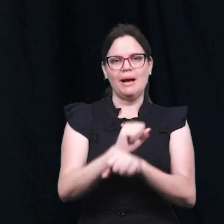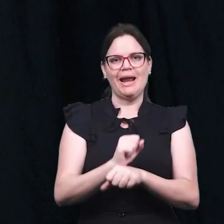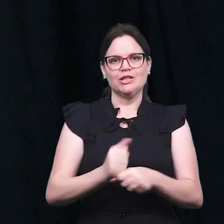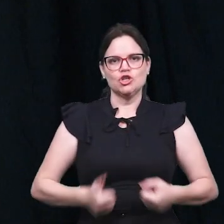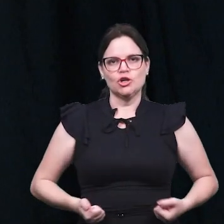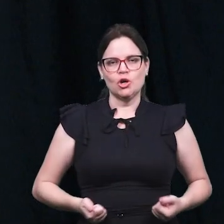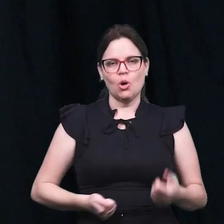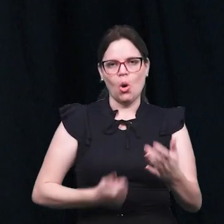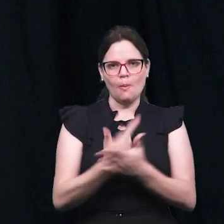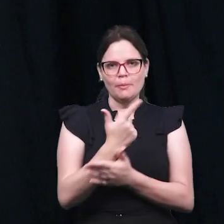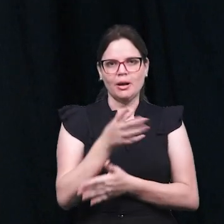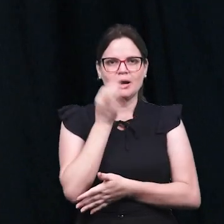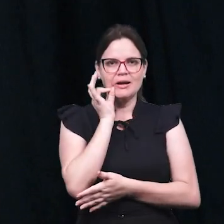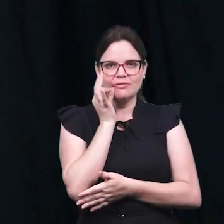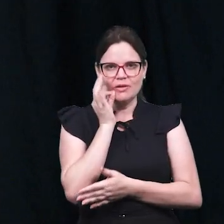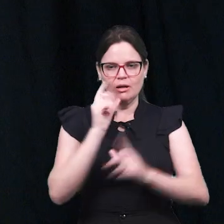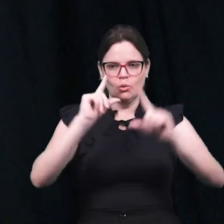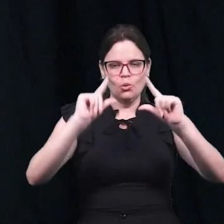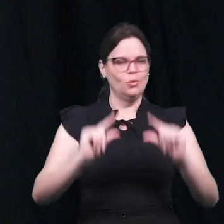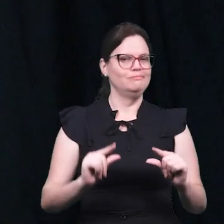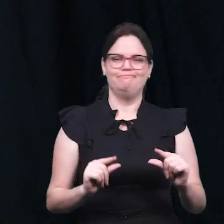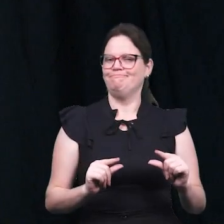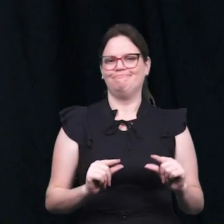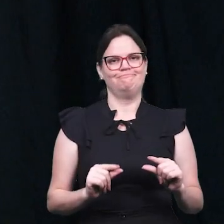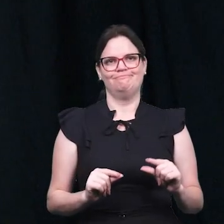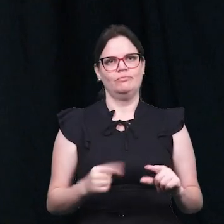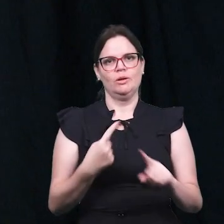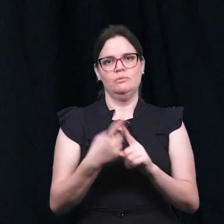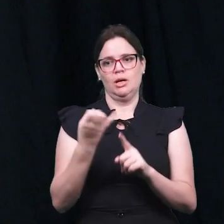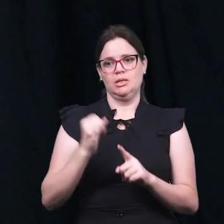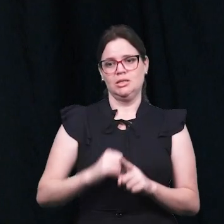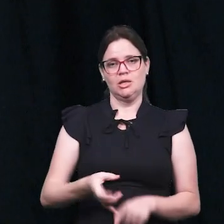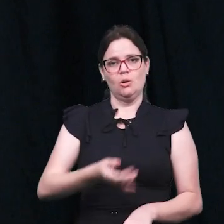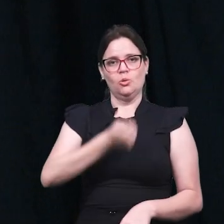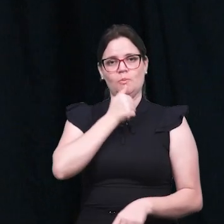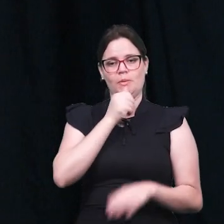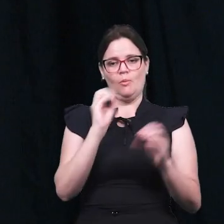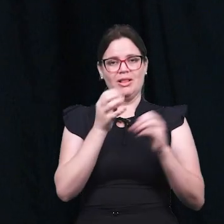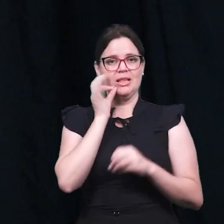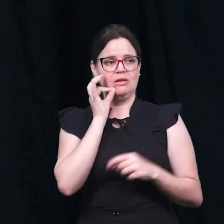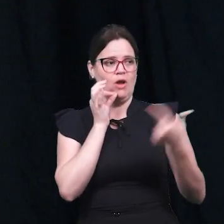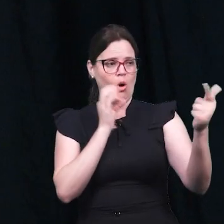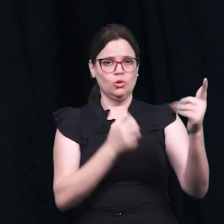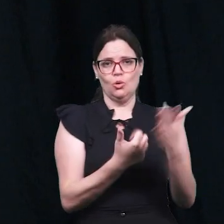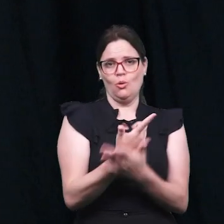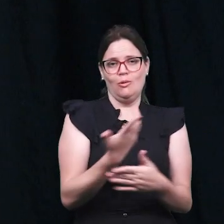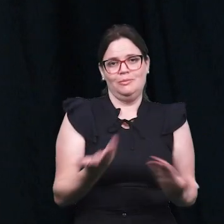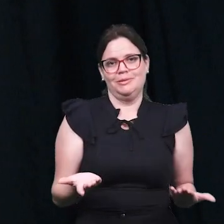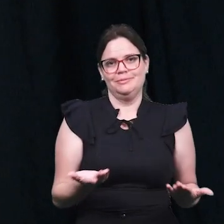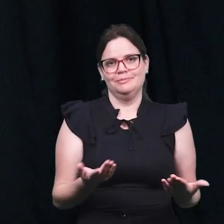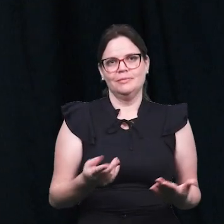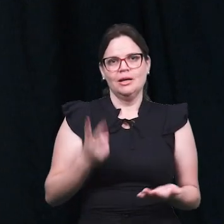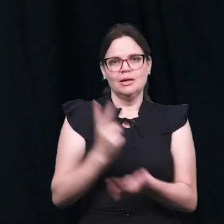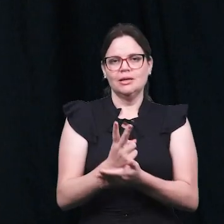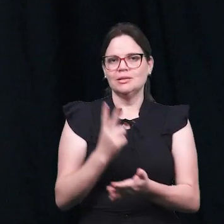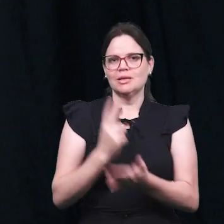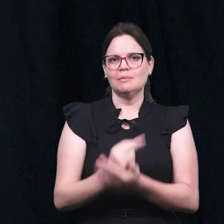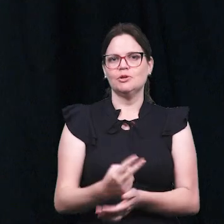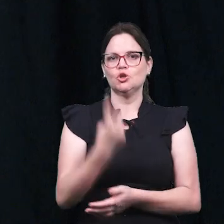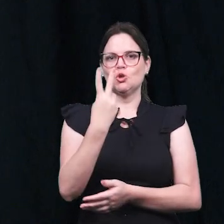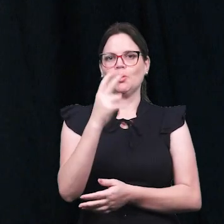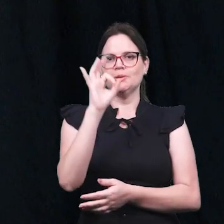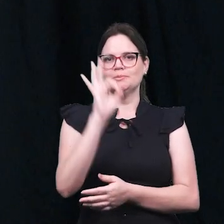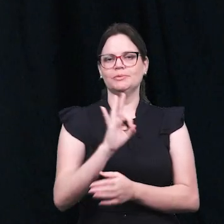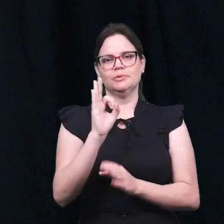não acredito, porque se eu deixo de beber, alguém vai beber no meu lugar. Então, assim, e o consumo mundial cresce a 2% ao ano, de